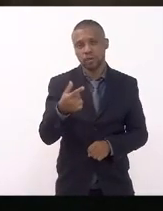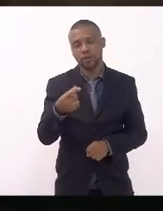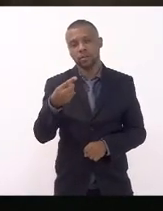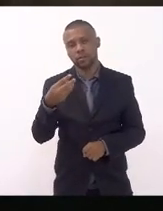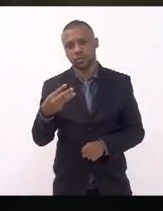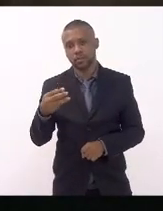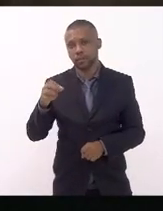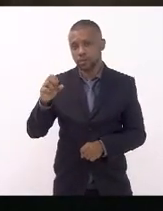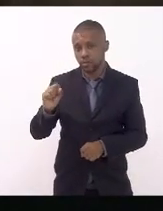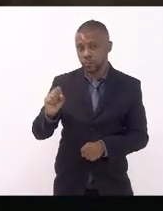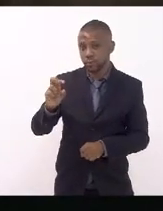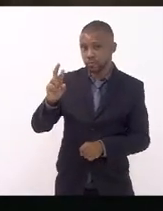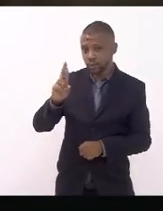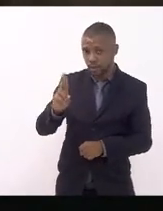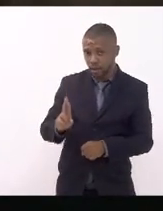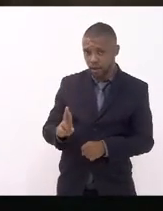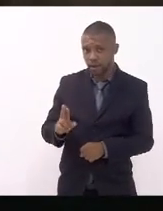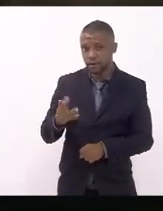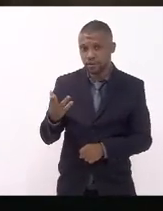R$